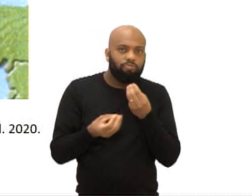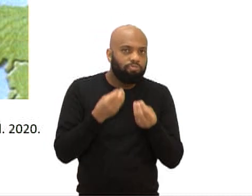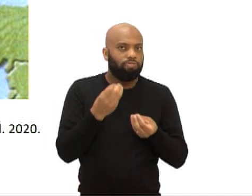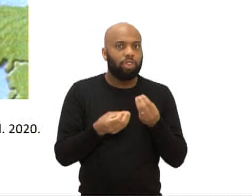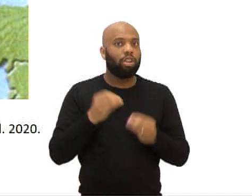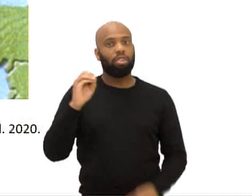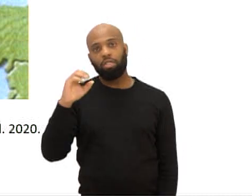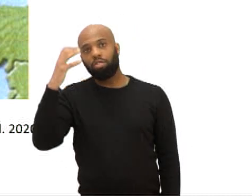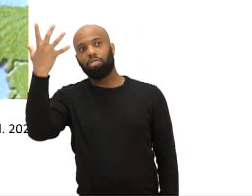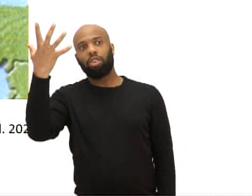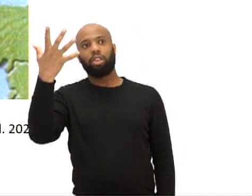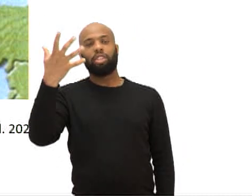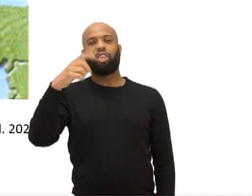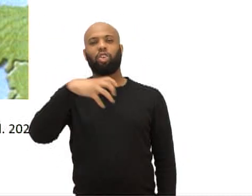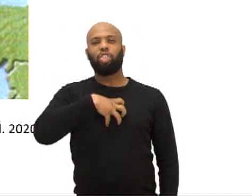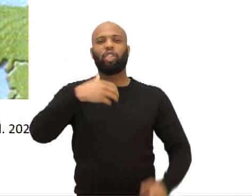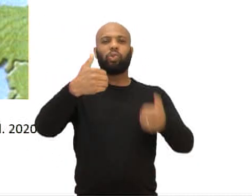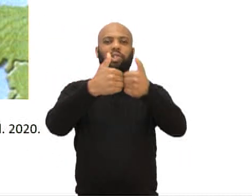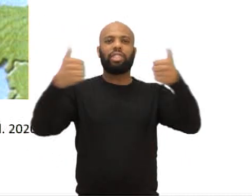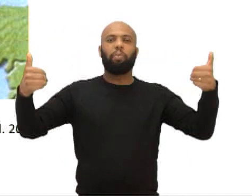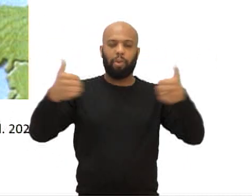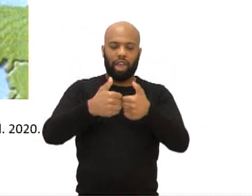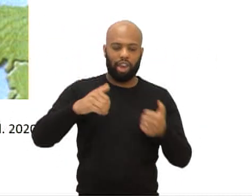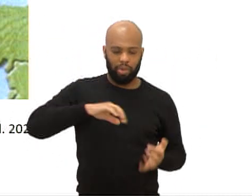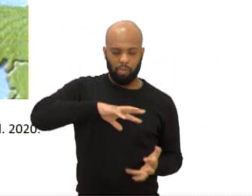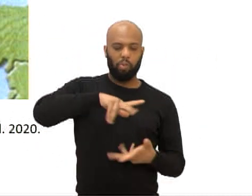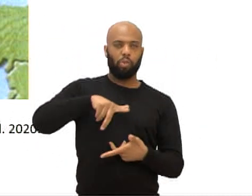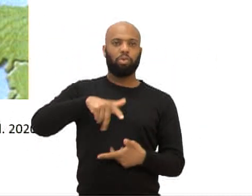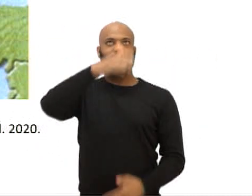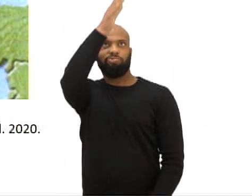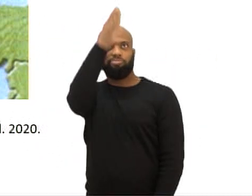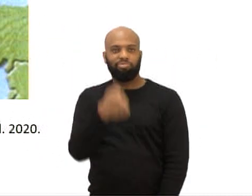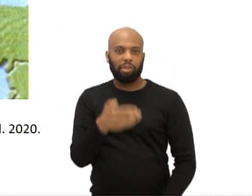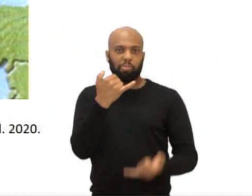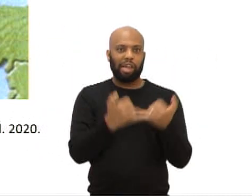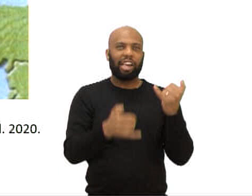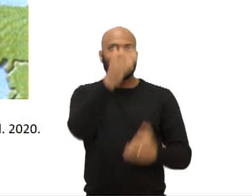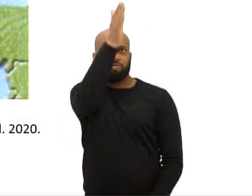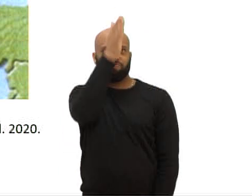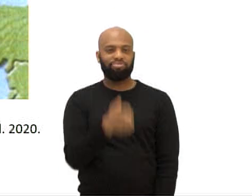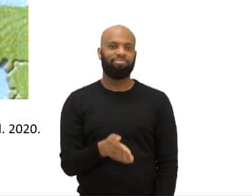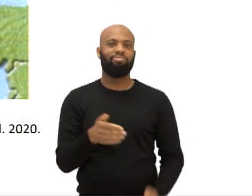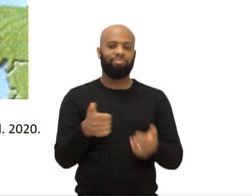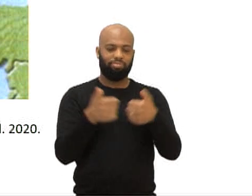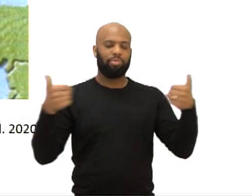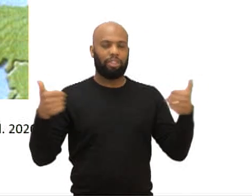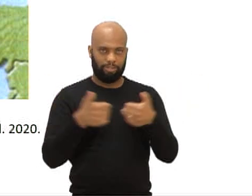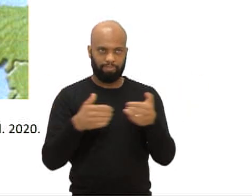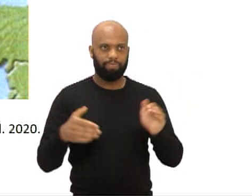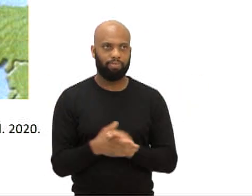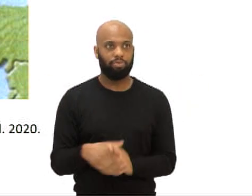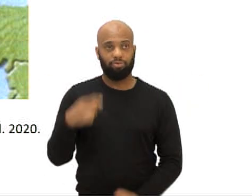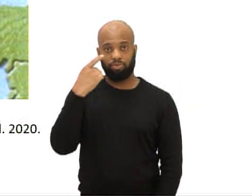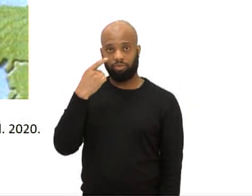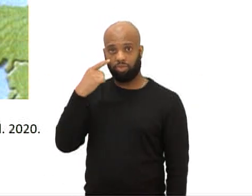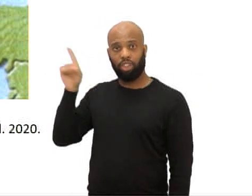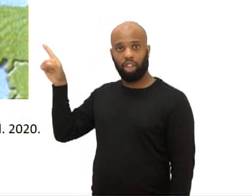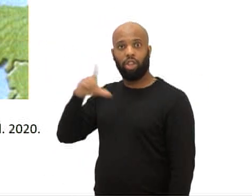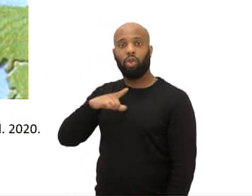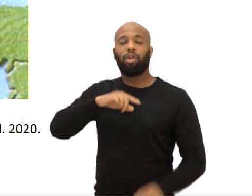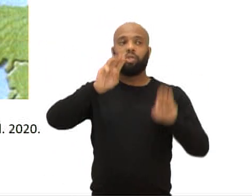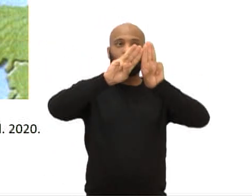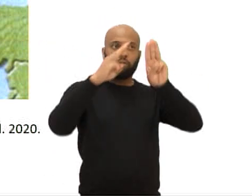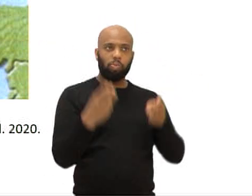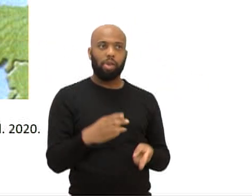como ocorria essa cortina de ferro que dividia o mundo. Então, nós vimos aqui que no